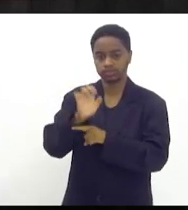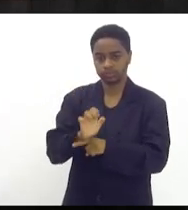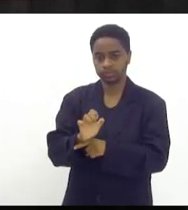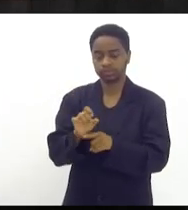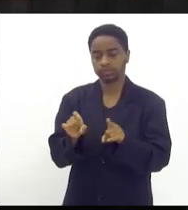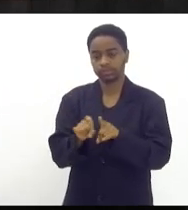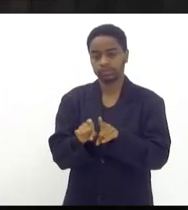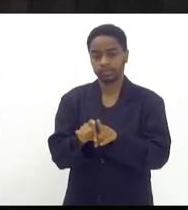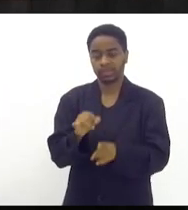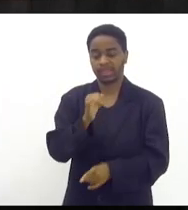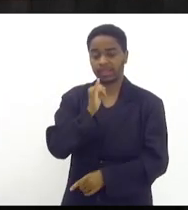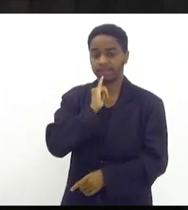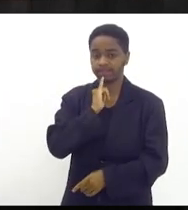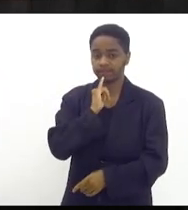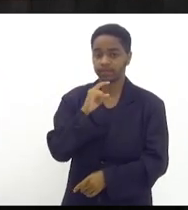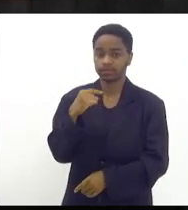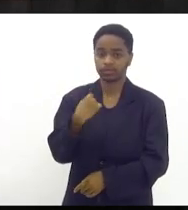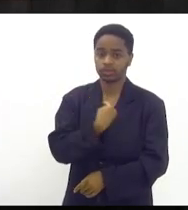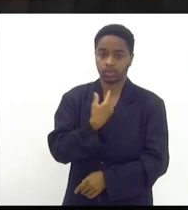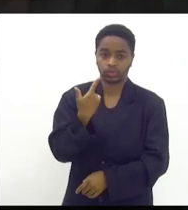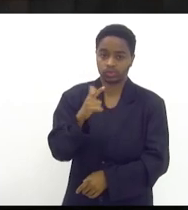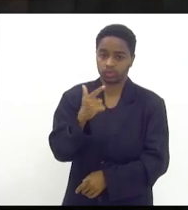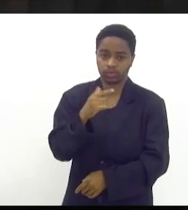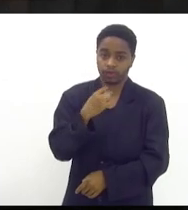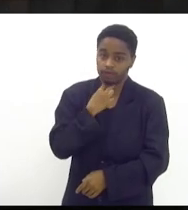E, infelizmente, a gente não tem voz.